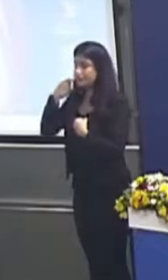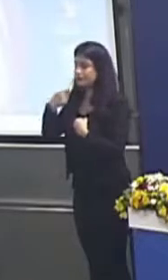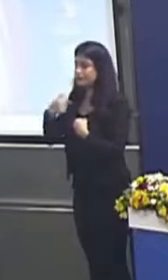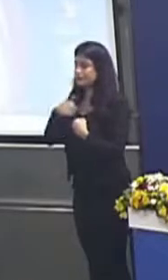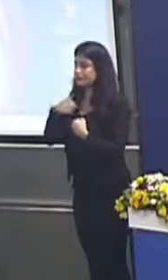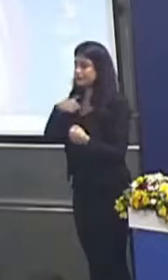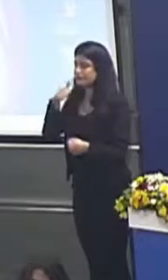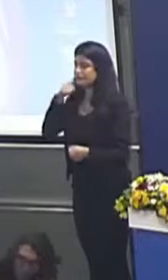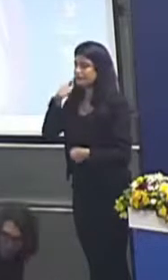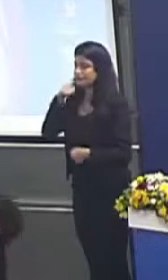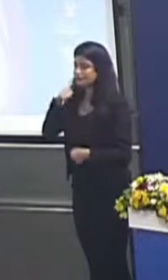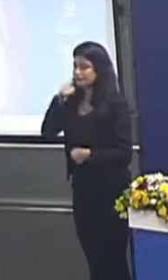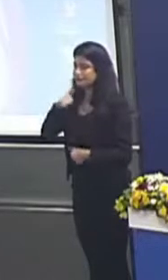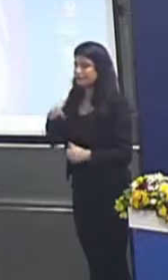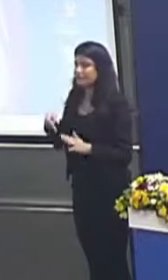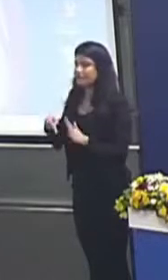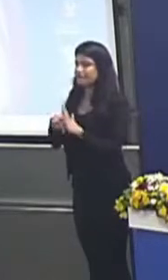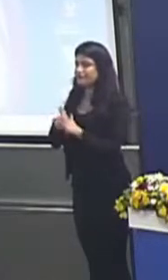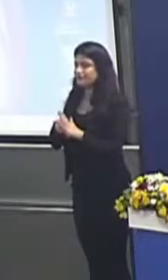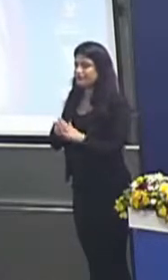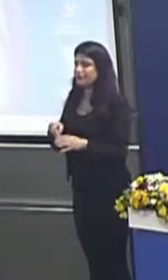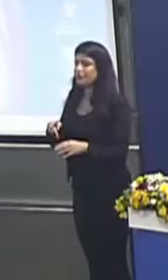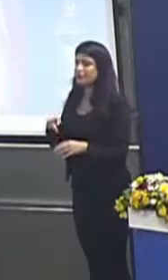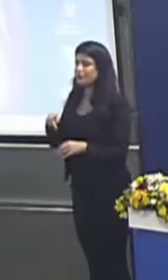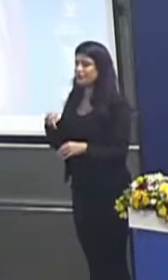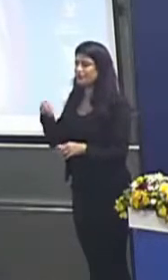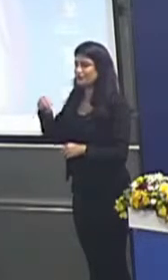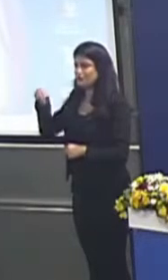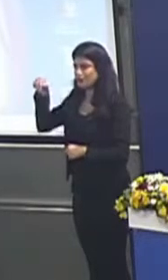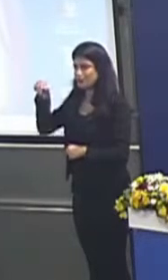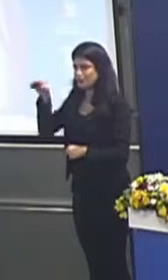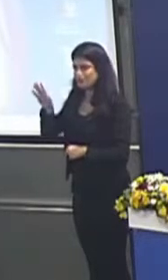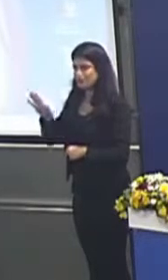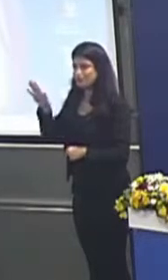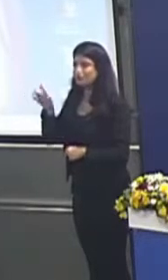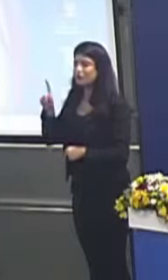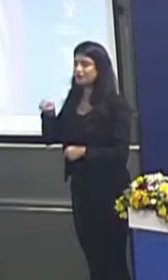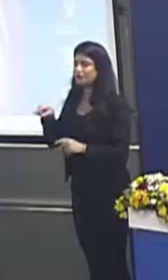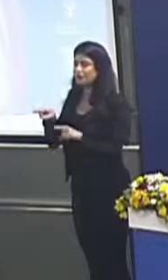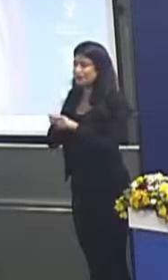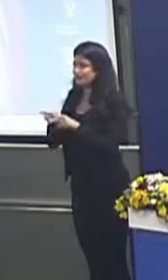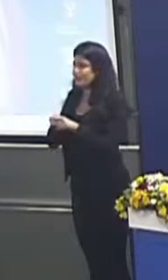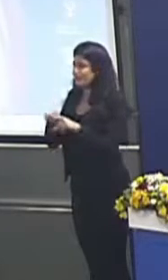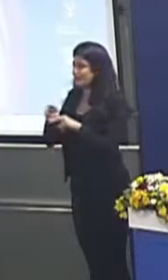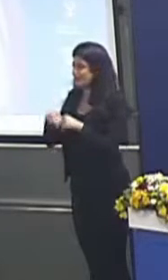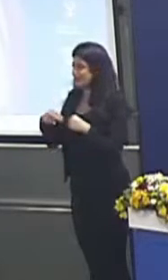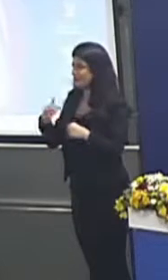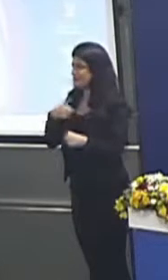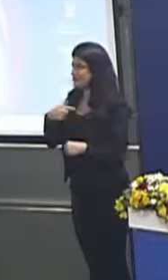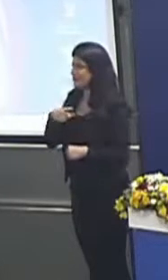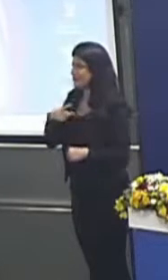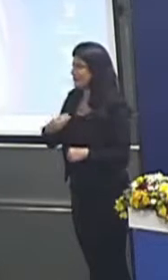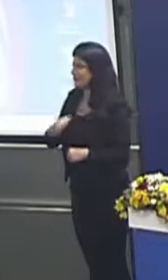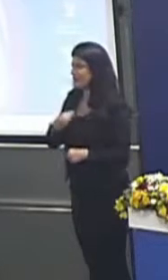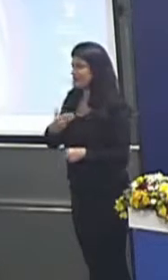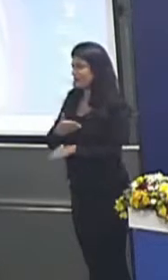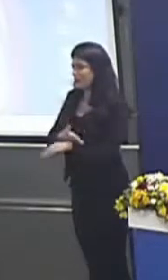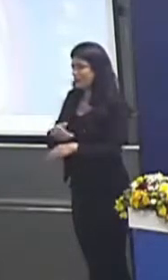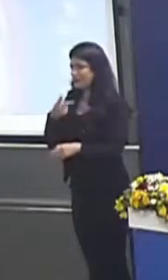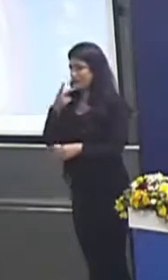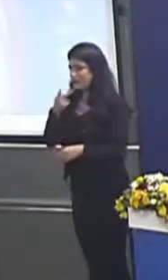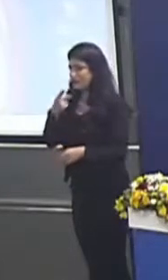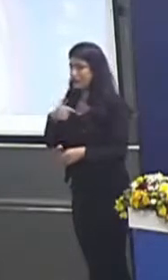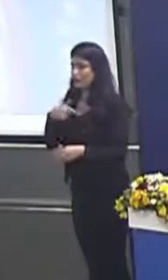Sou uma mulher nordestina, por isso meu sotaque, e estou nesse momento como conselheira do